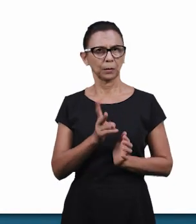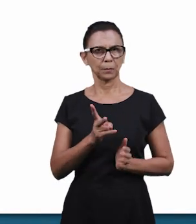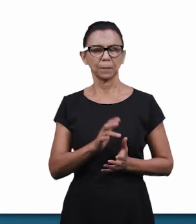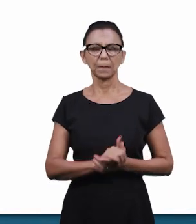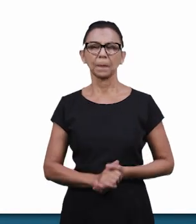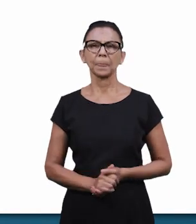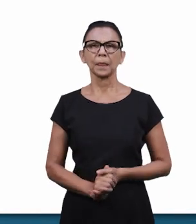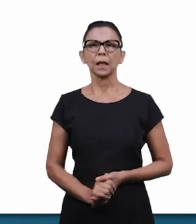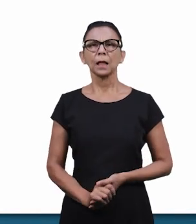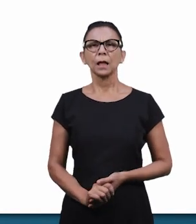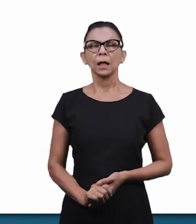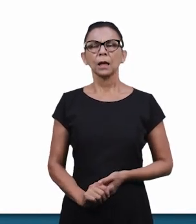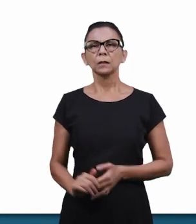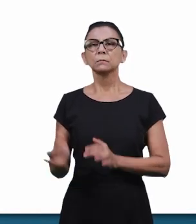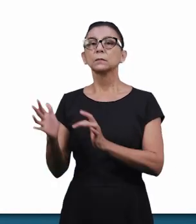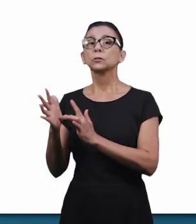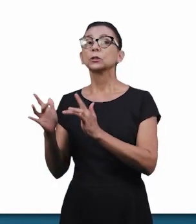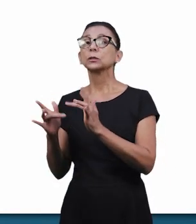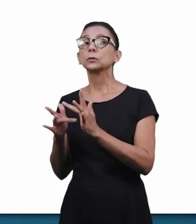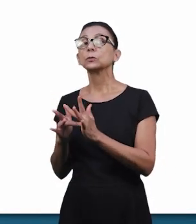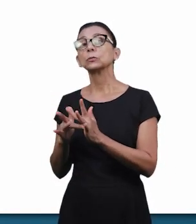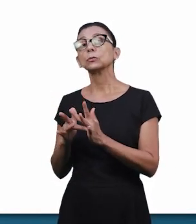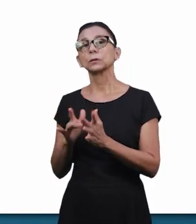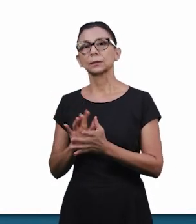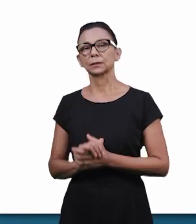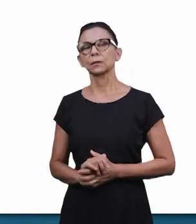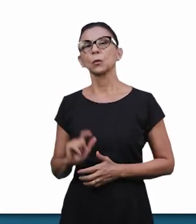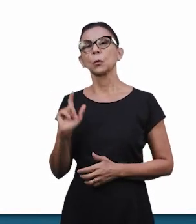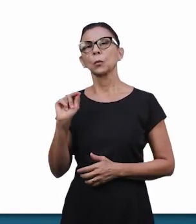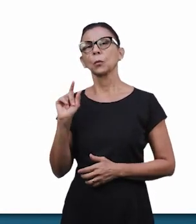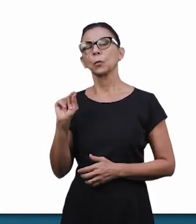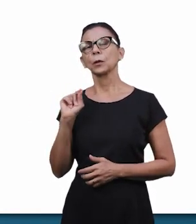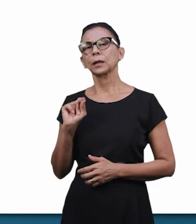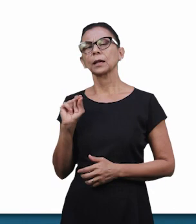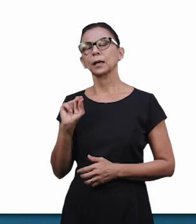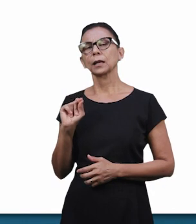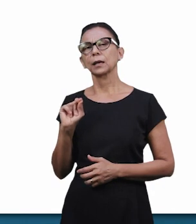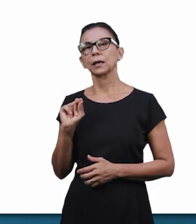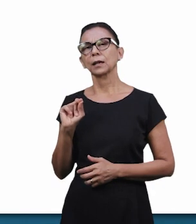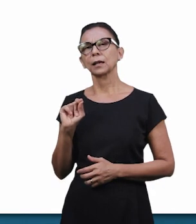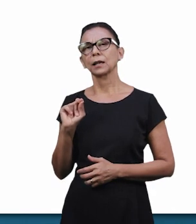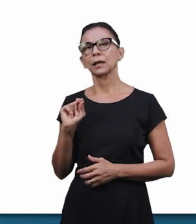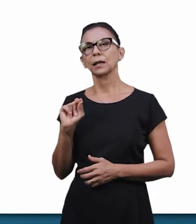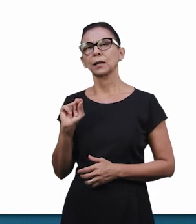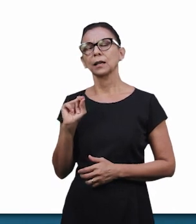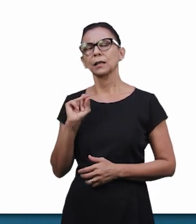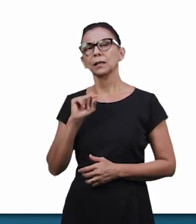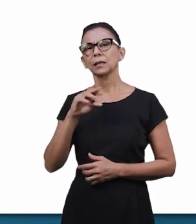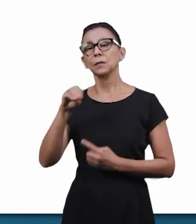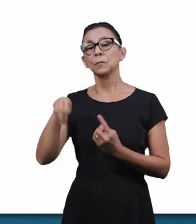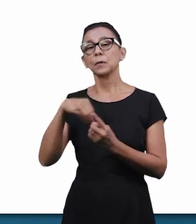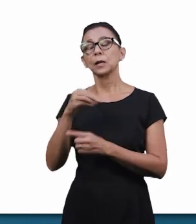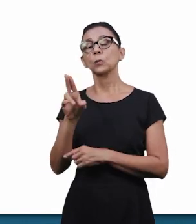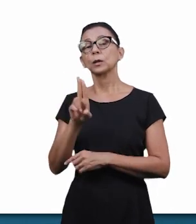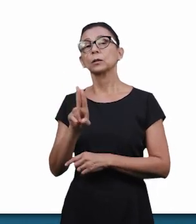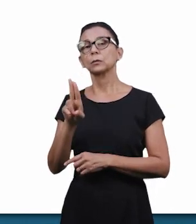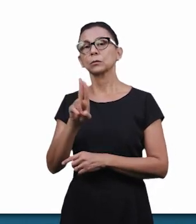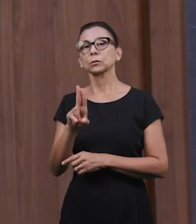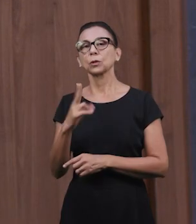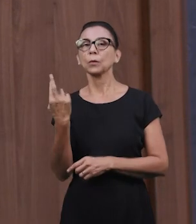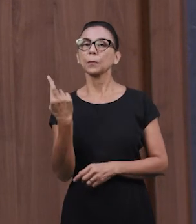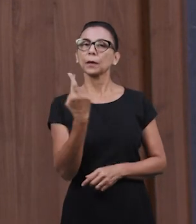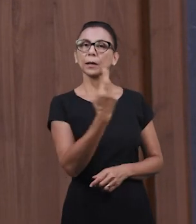os recursos utilizados pelo Senhor Jesus na resposta que deu ao religioso? Então, os